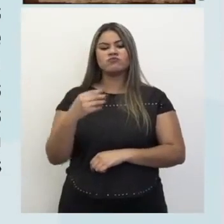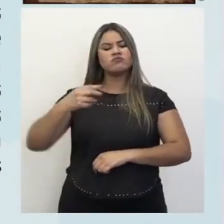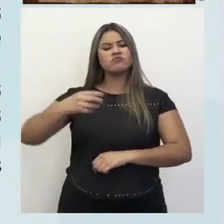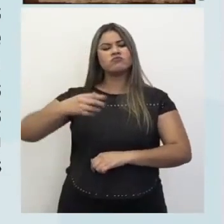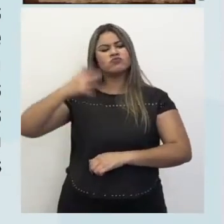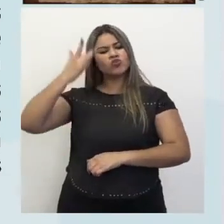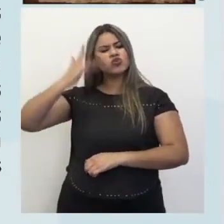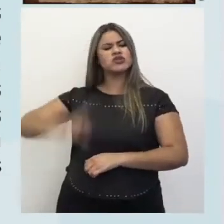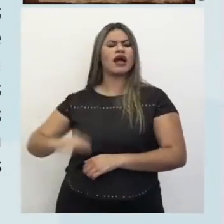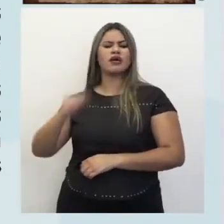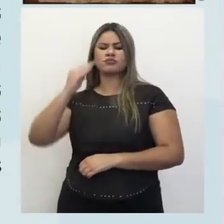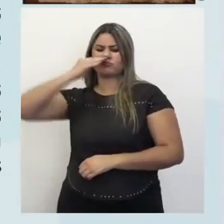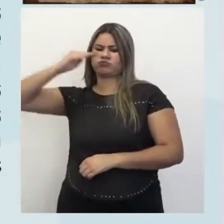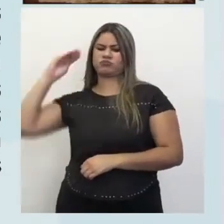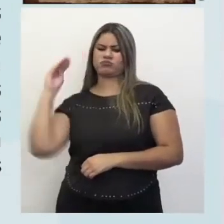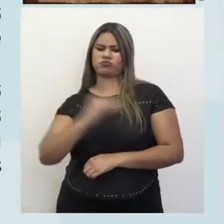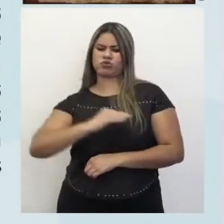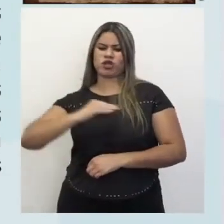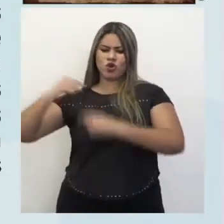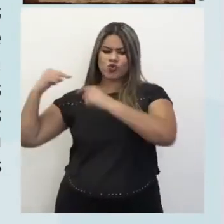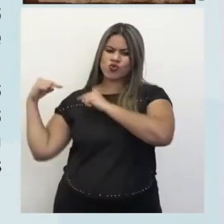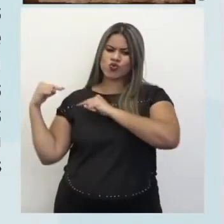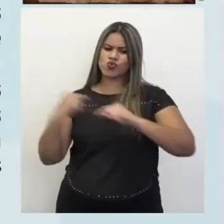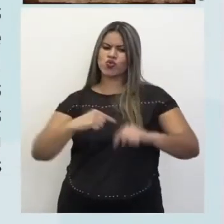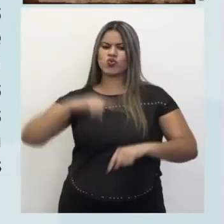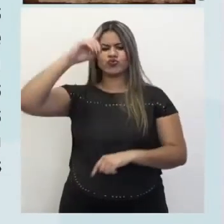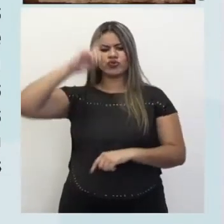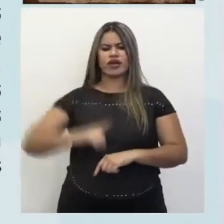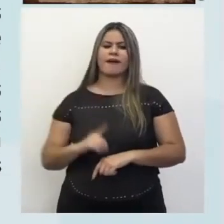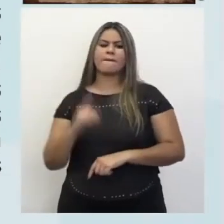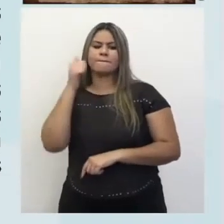o menosprezo e a ofensa aos direitos da